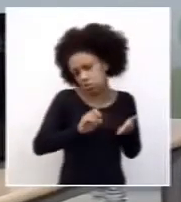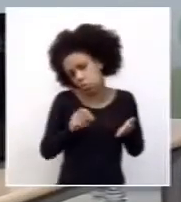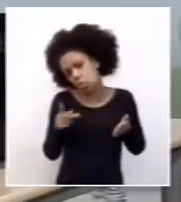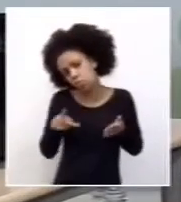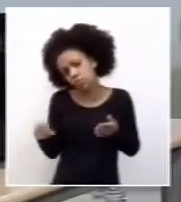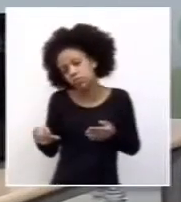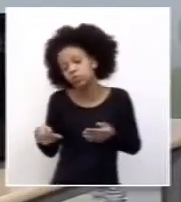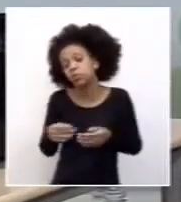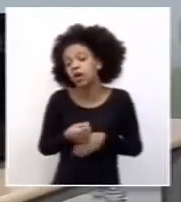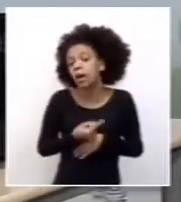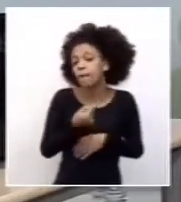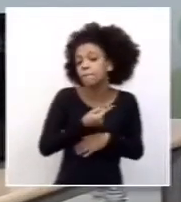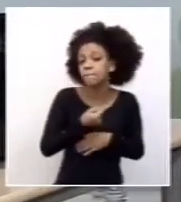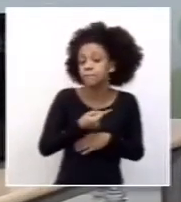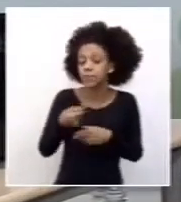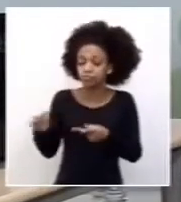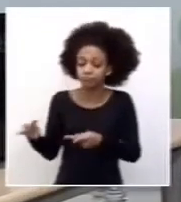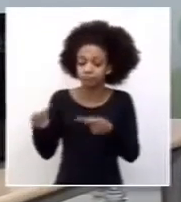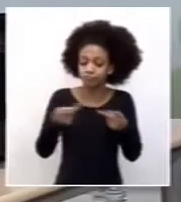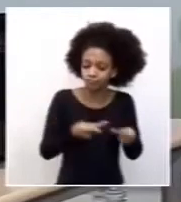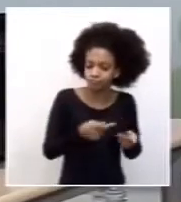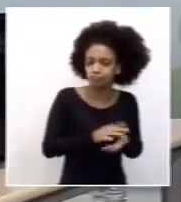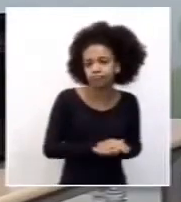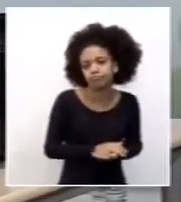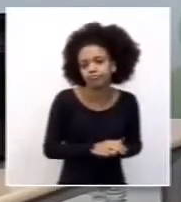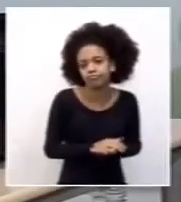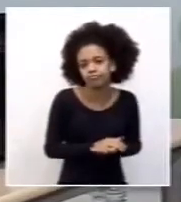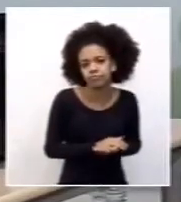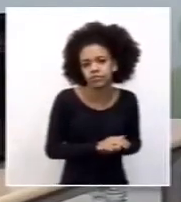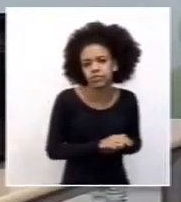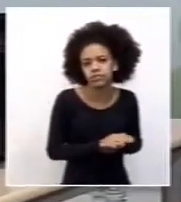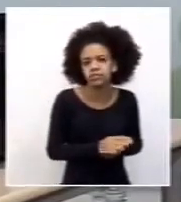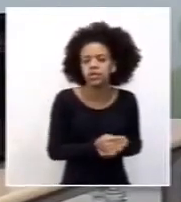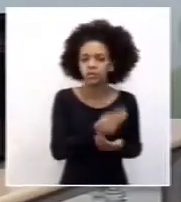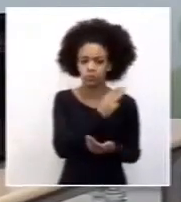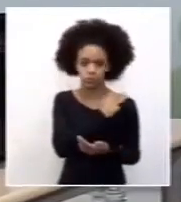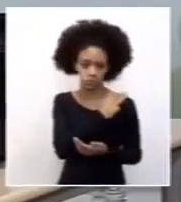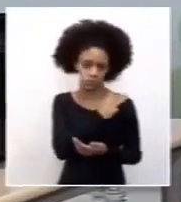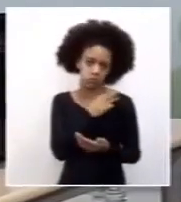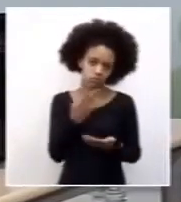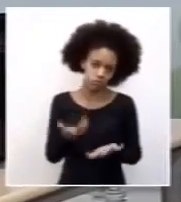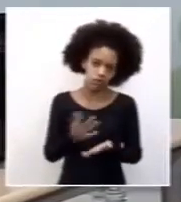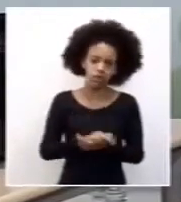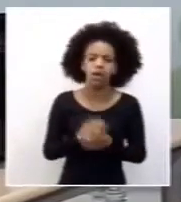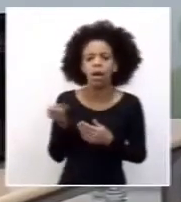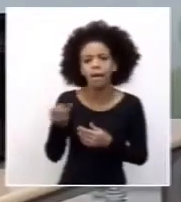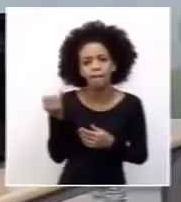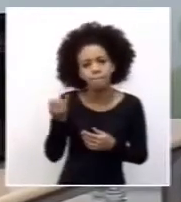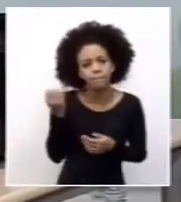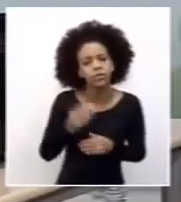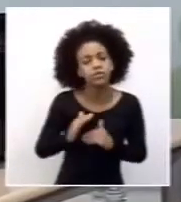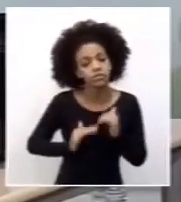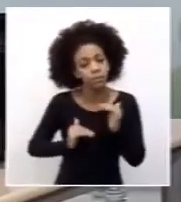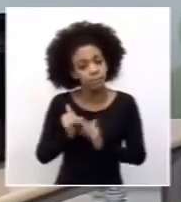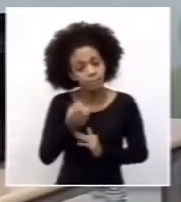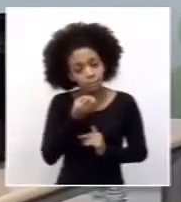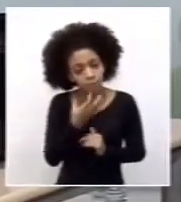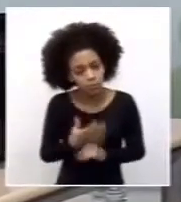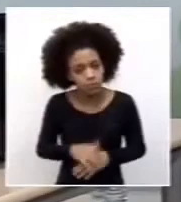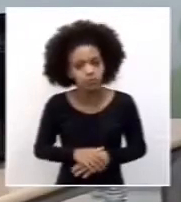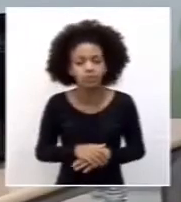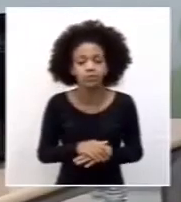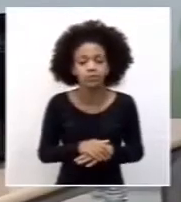primeira vez visitando, um professor assim, que está atuando no magistério agora, iniciando no magistério, então é importante ter essa prática do diário de